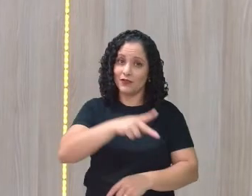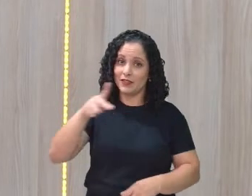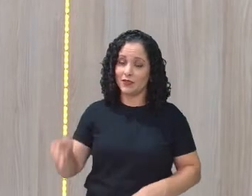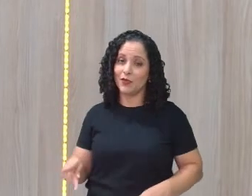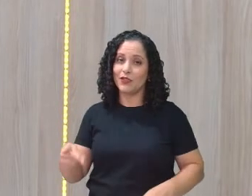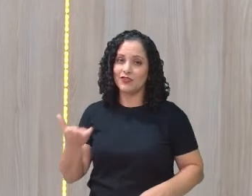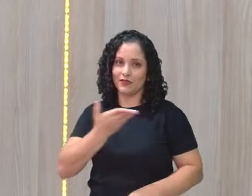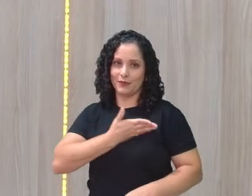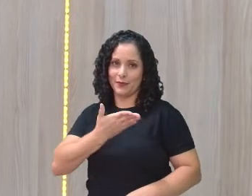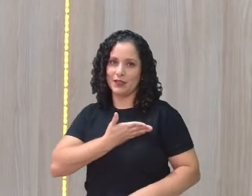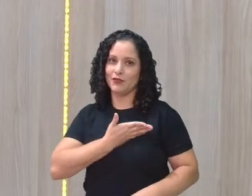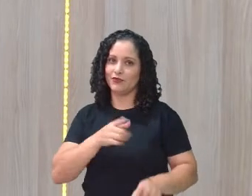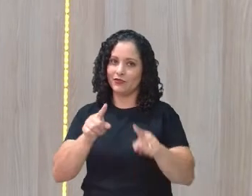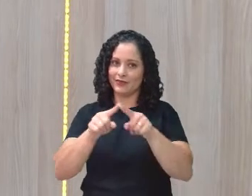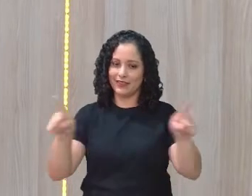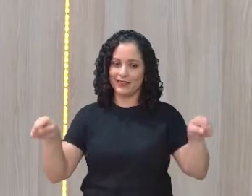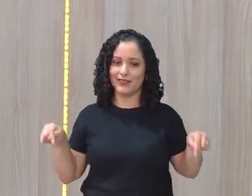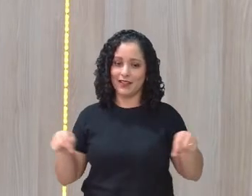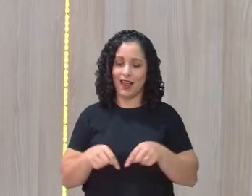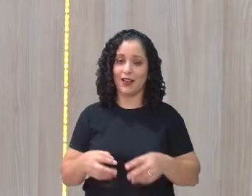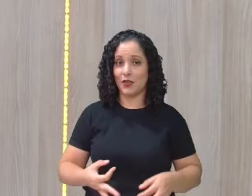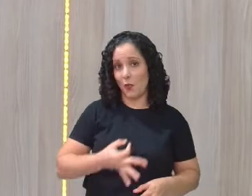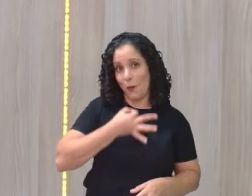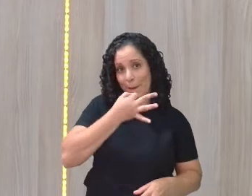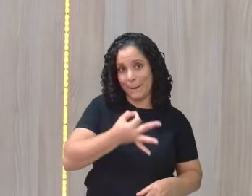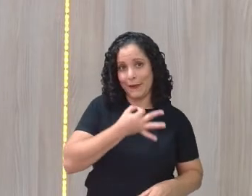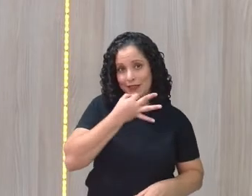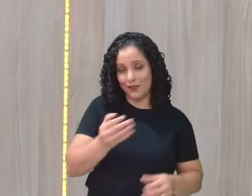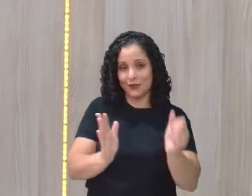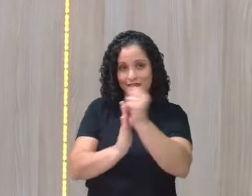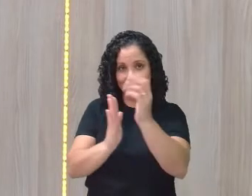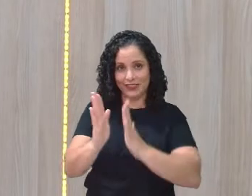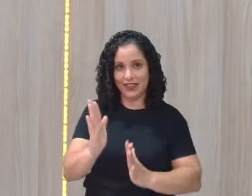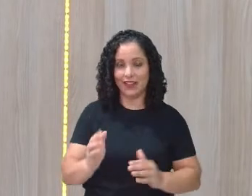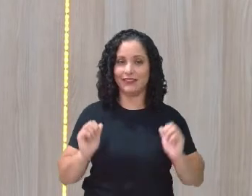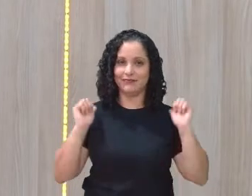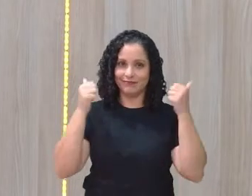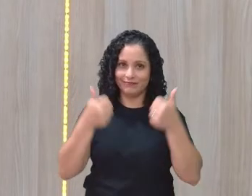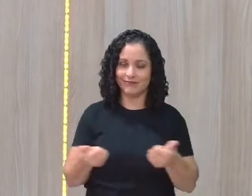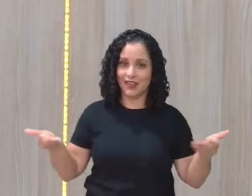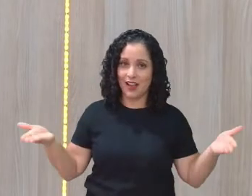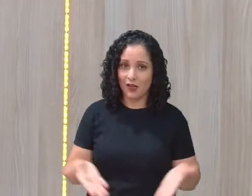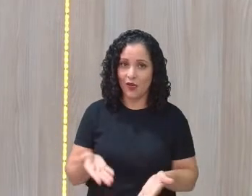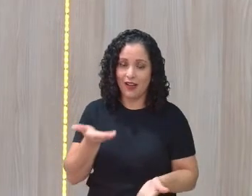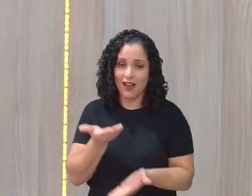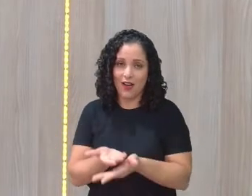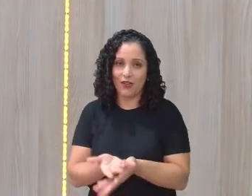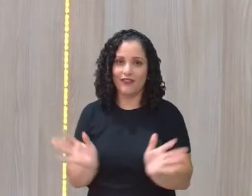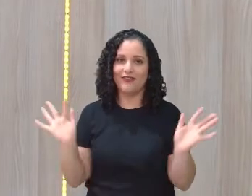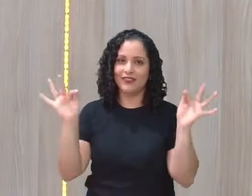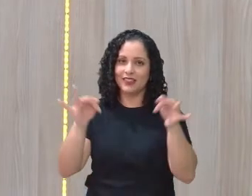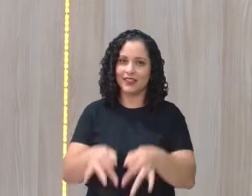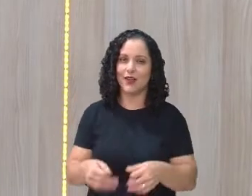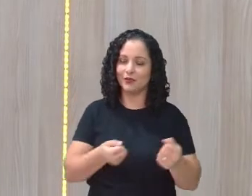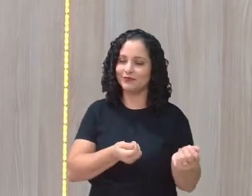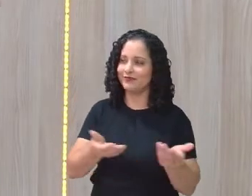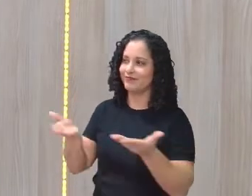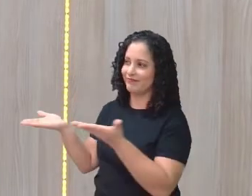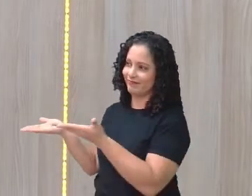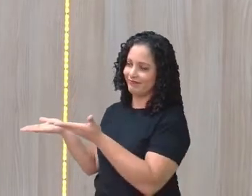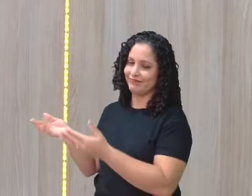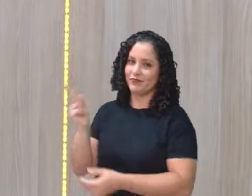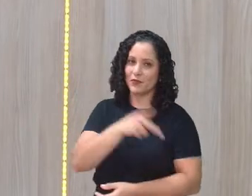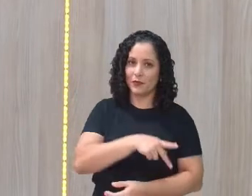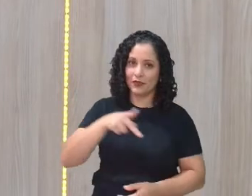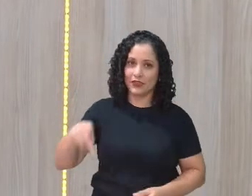professores e seus colegas, que é uma sugestão aí que eu deixo para vocês. A gente já está acabando essa aula de hoje, eu vou passar aqui a